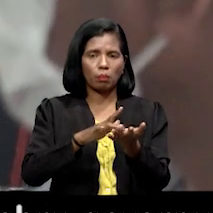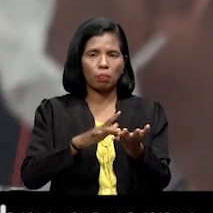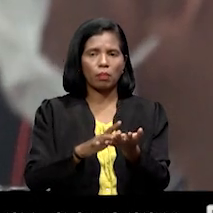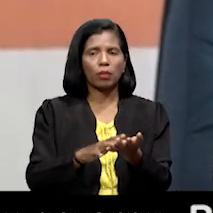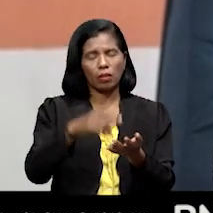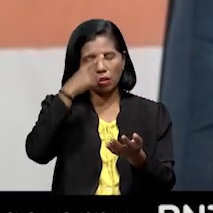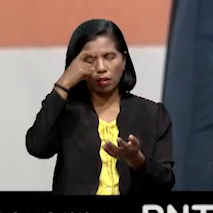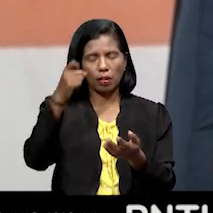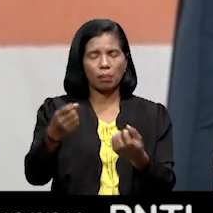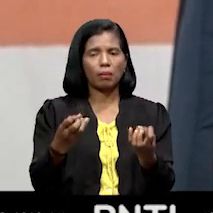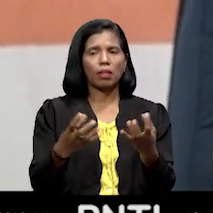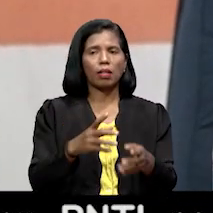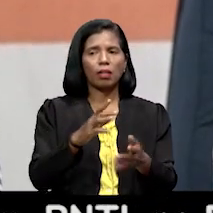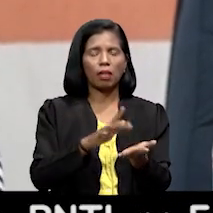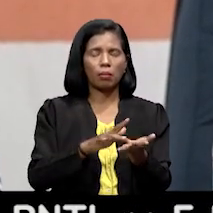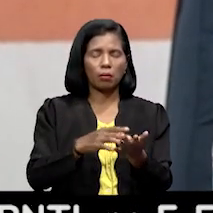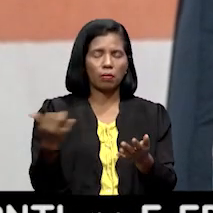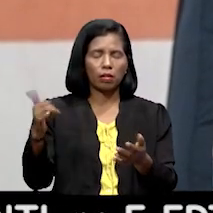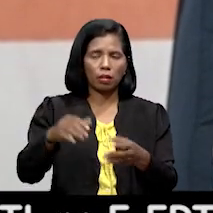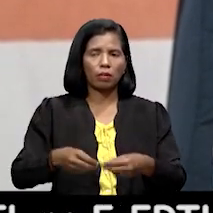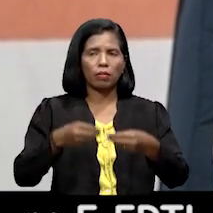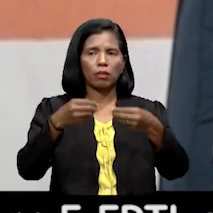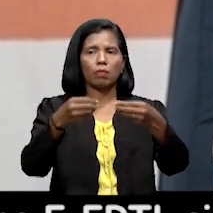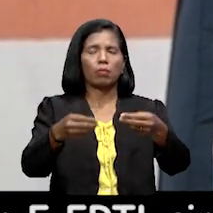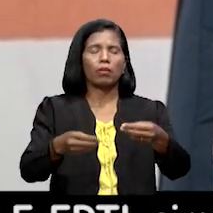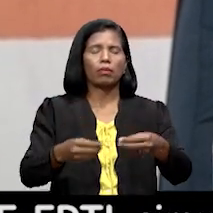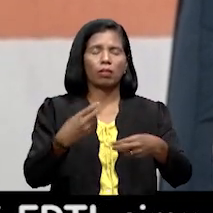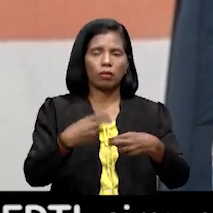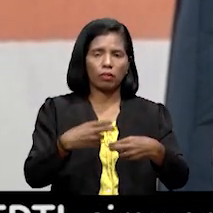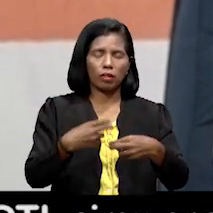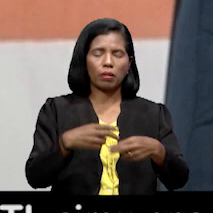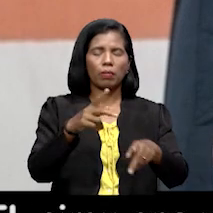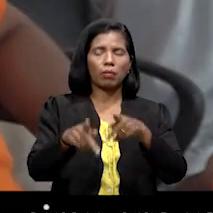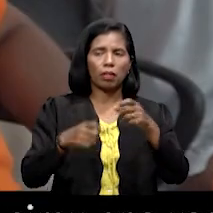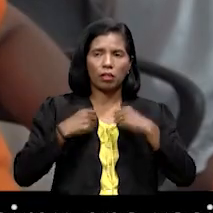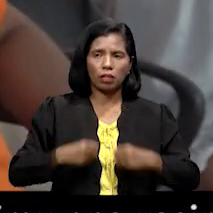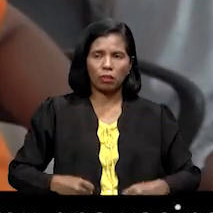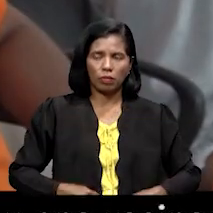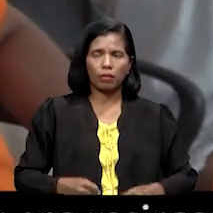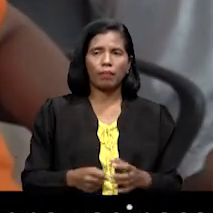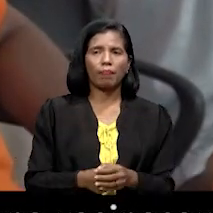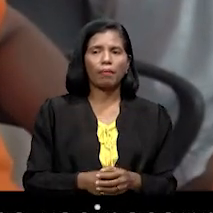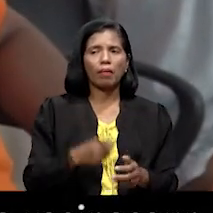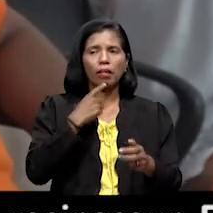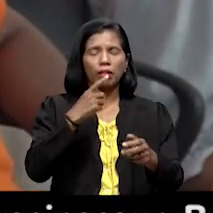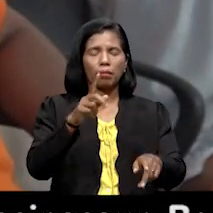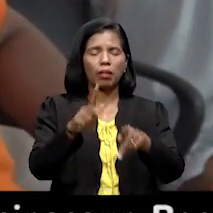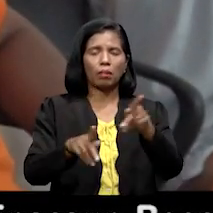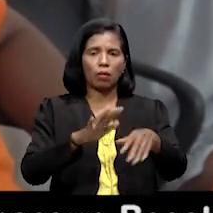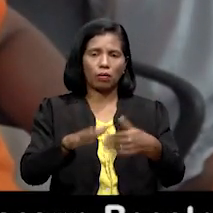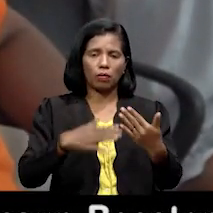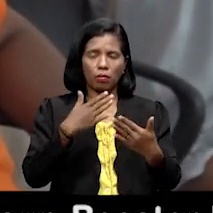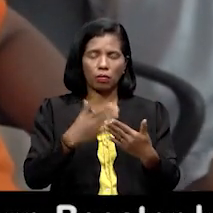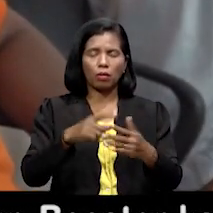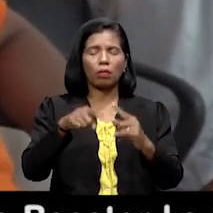labarak ai moro nebesi rafo, bele fofali impacto ba comunidade nia saúde rasik. Nia recomenda ba cidadão hotu, ba inhira